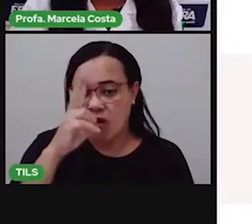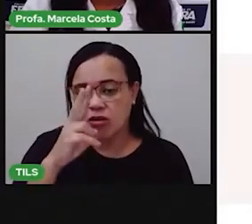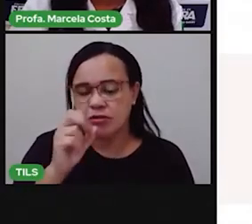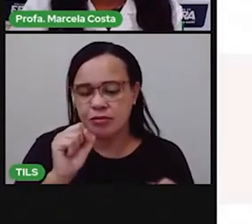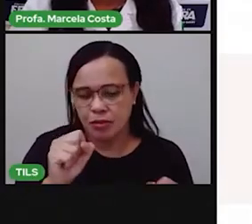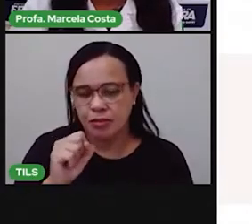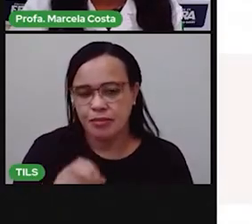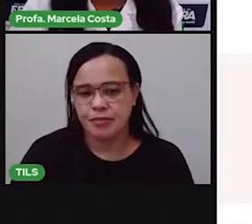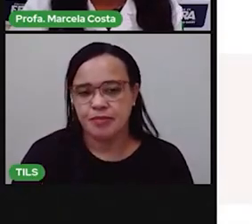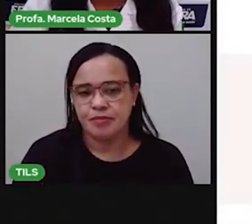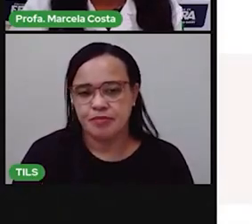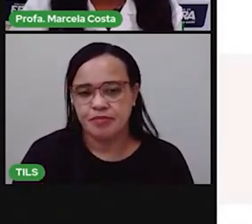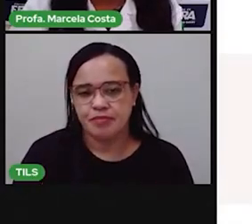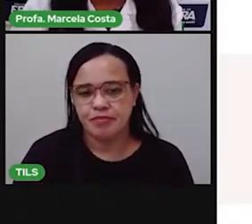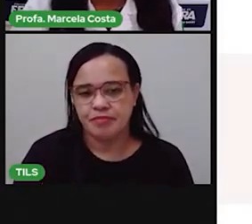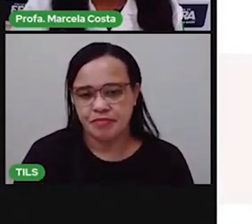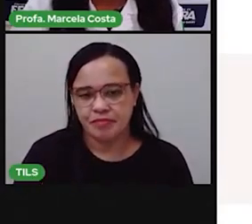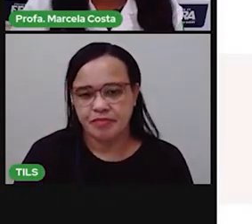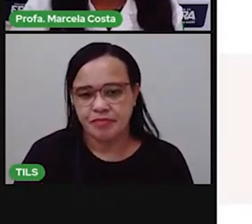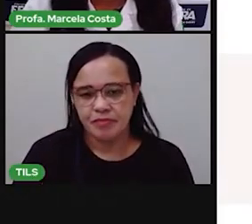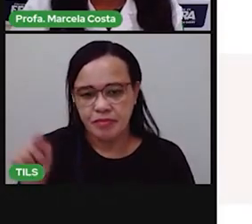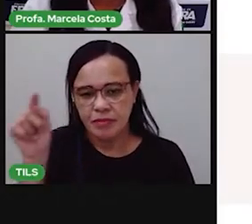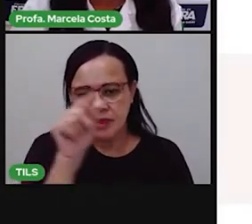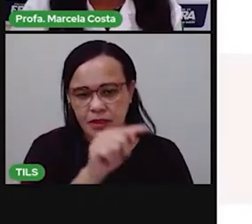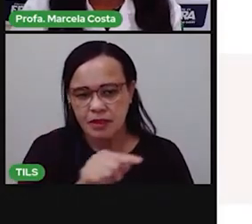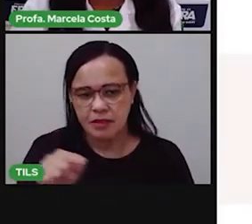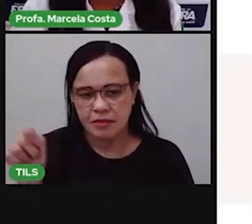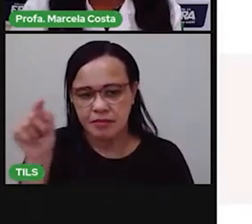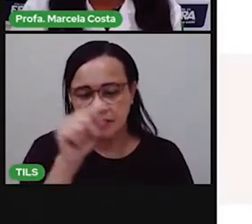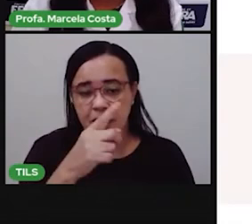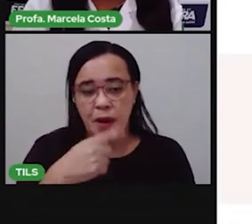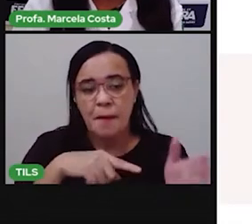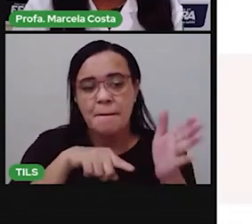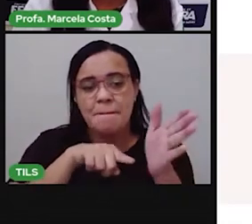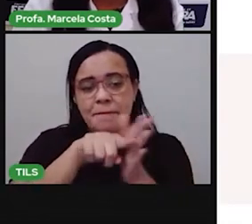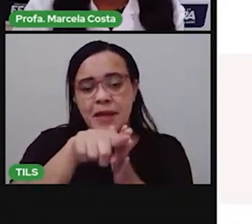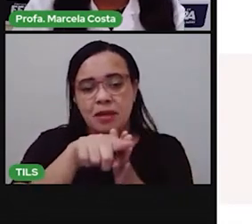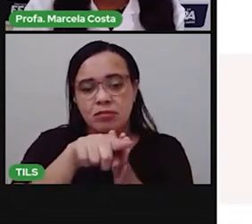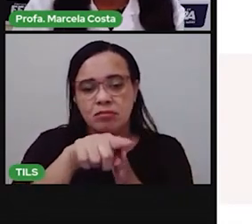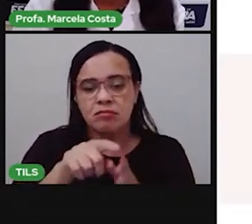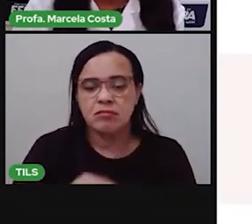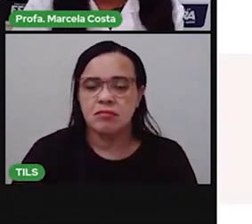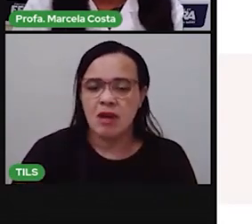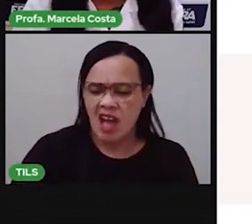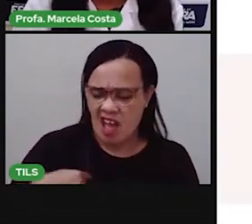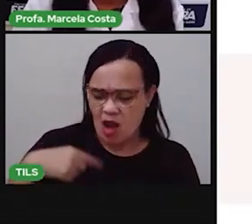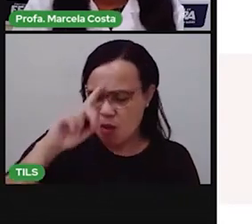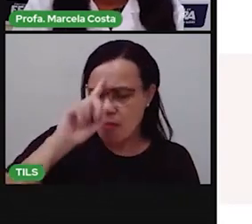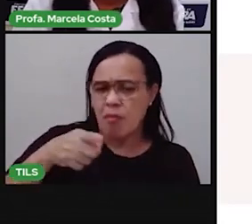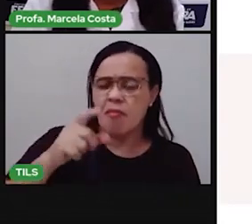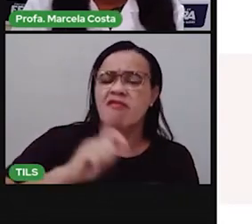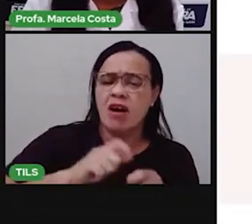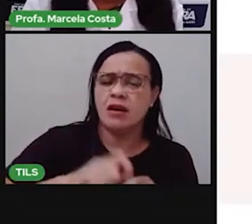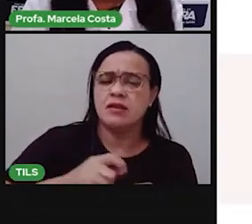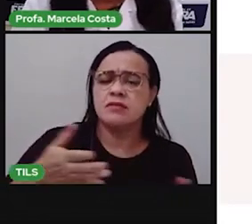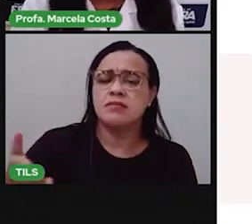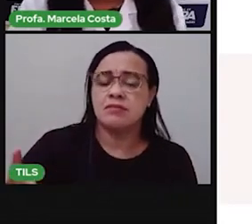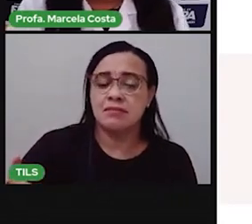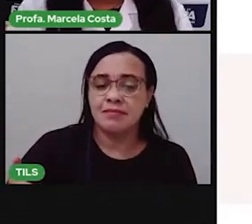Então, olha aqui o verso que está comunicando uma pergunta. Faz o que mando?